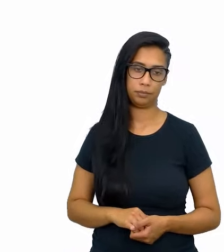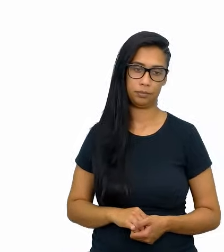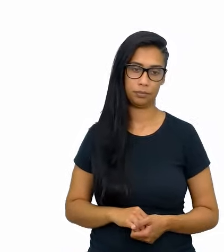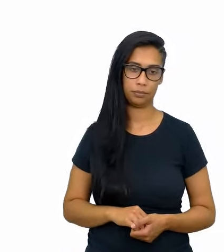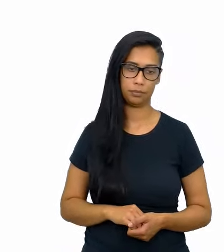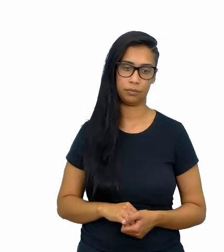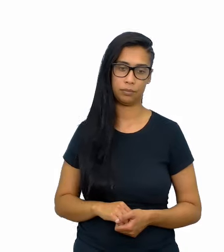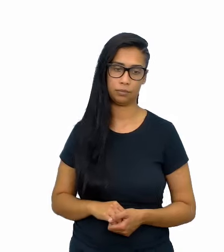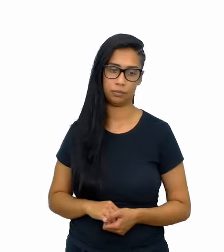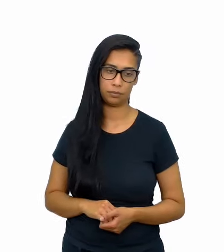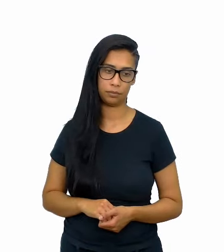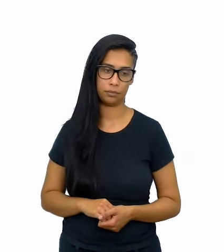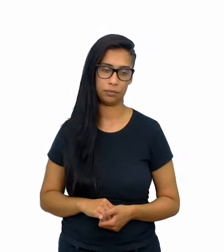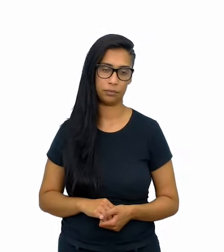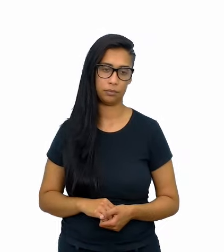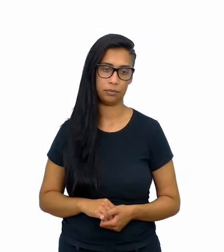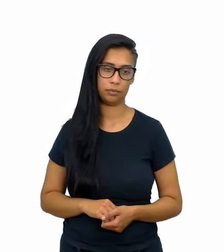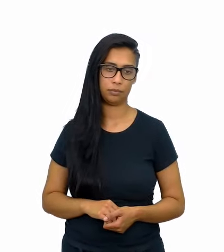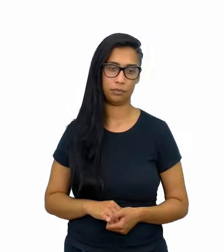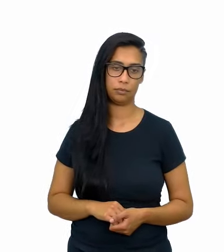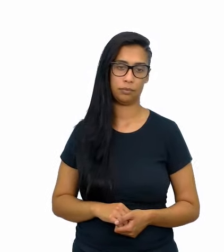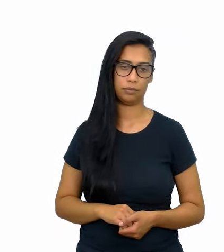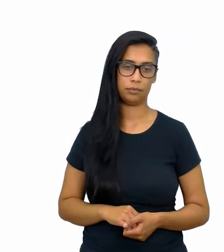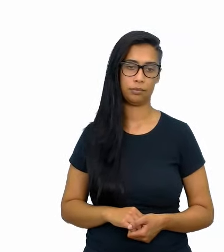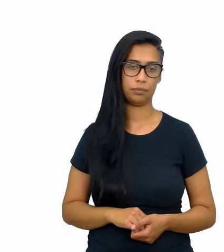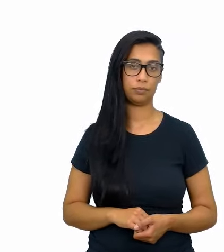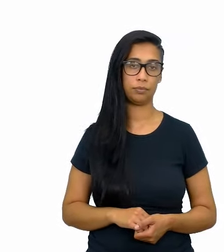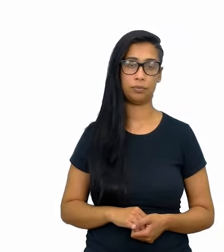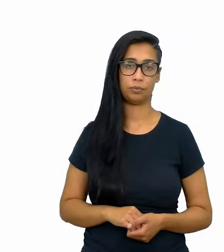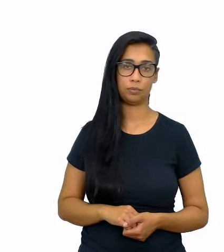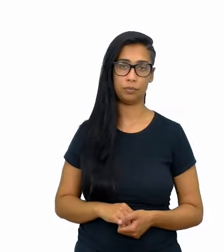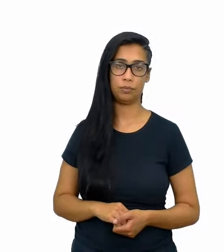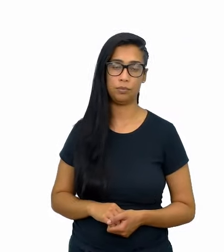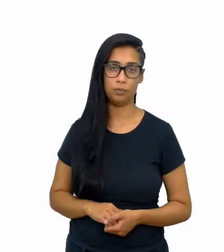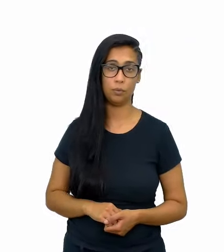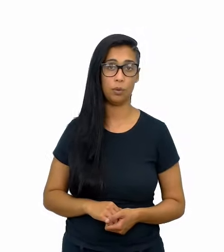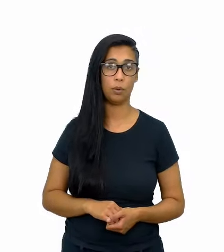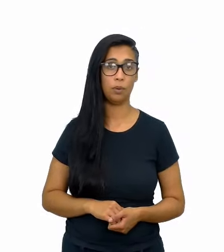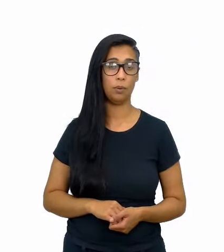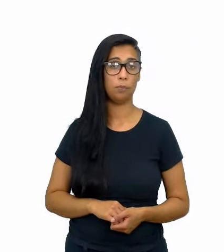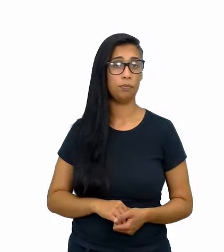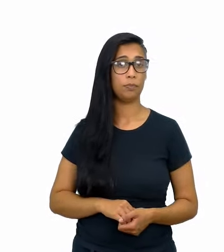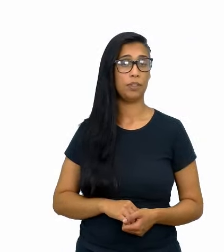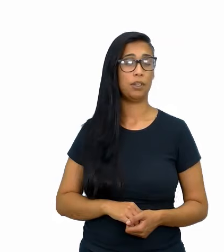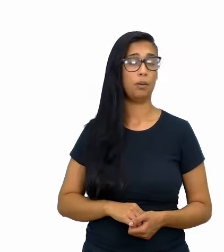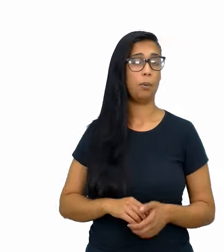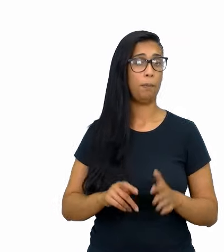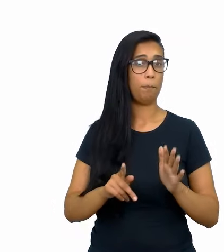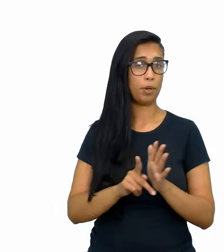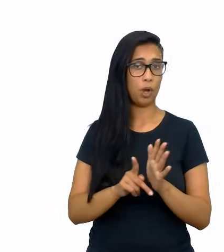essa narrativa fala sobre, o personagem fala sobre si mesmo, normalmente envolve a